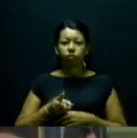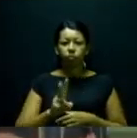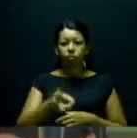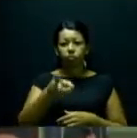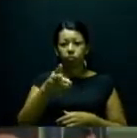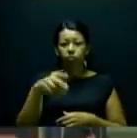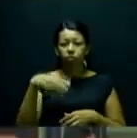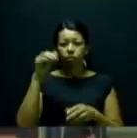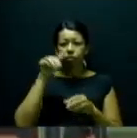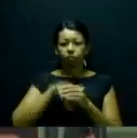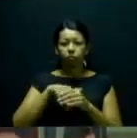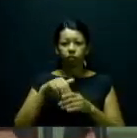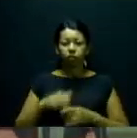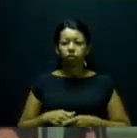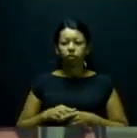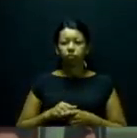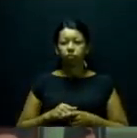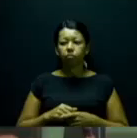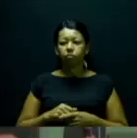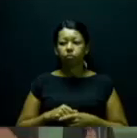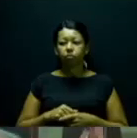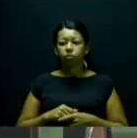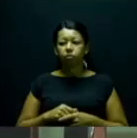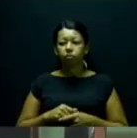Continua em votação.